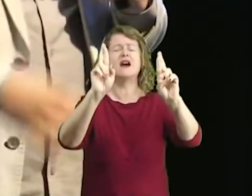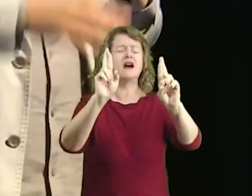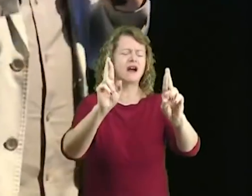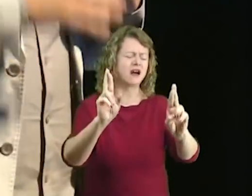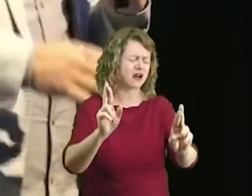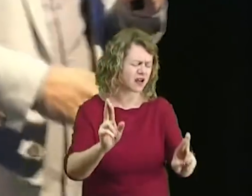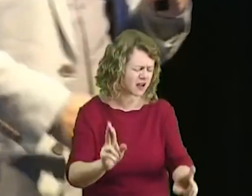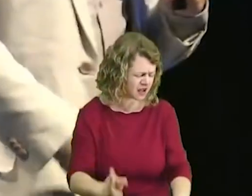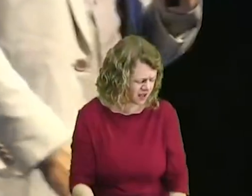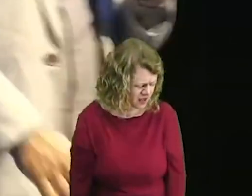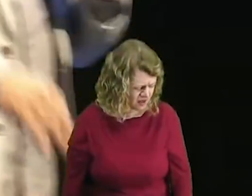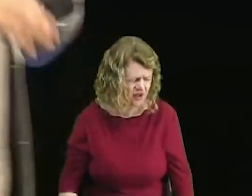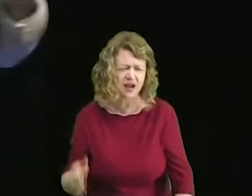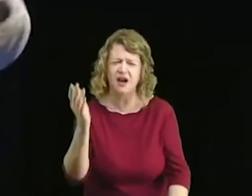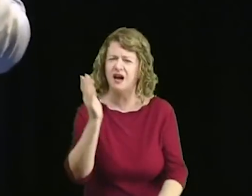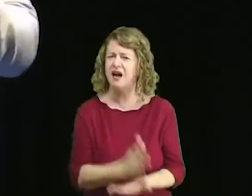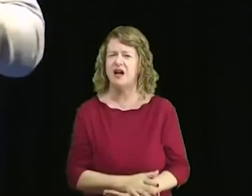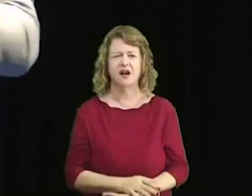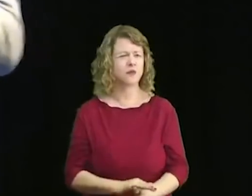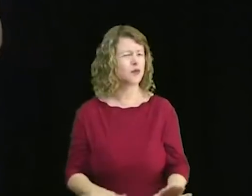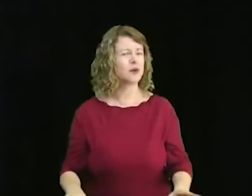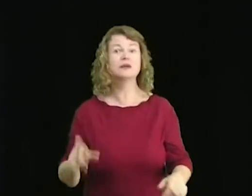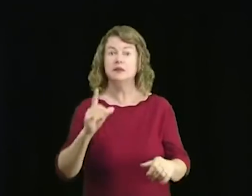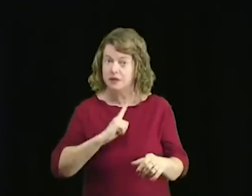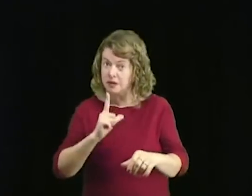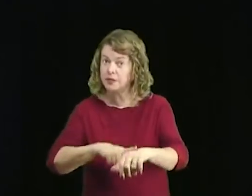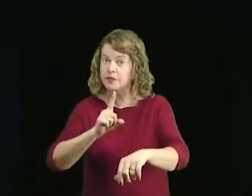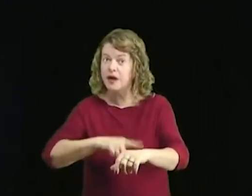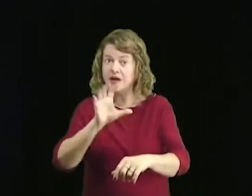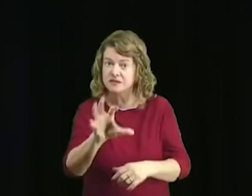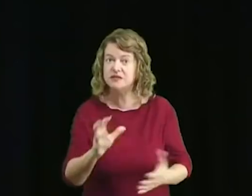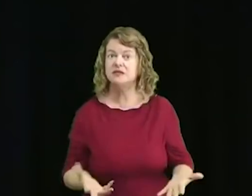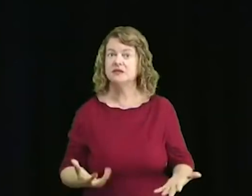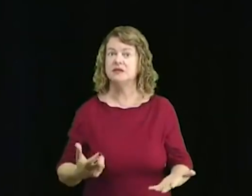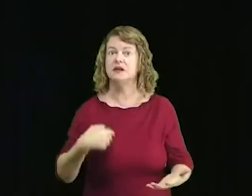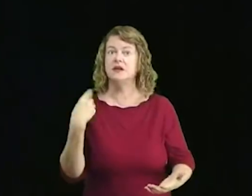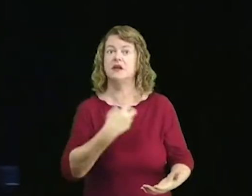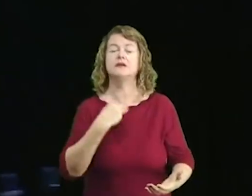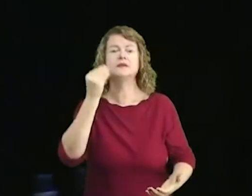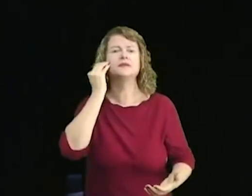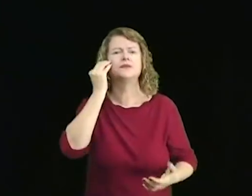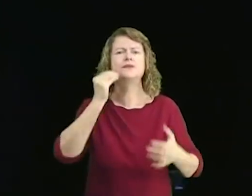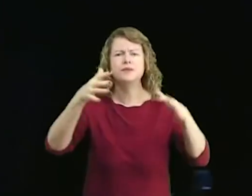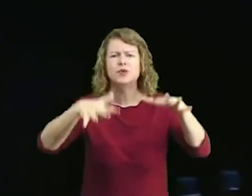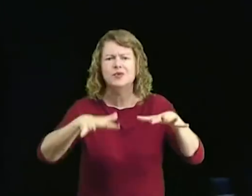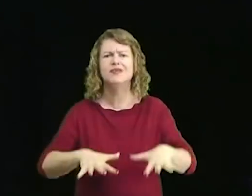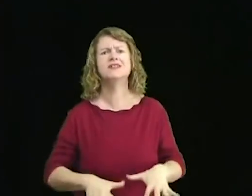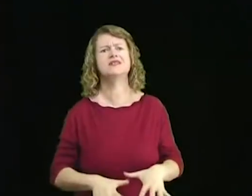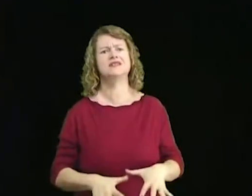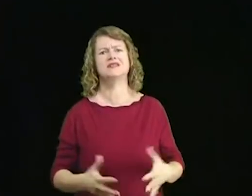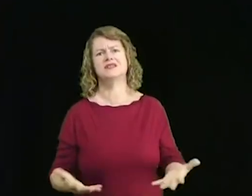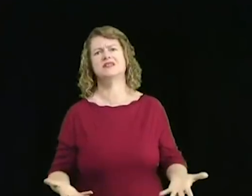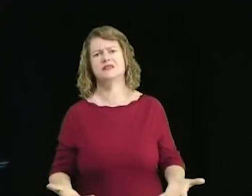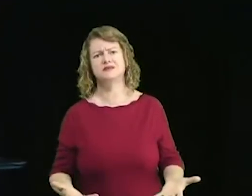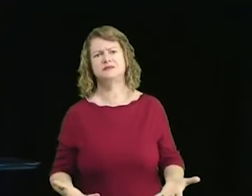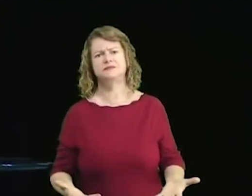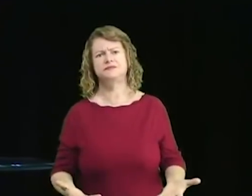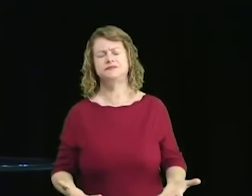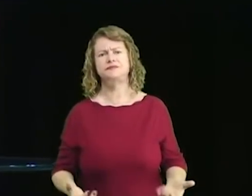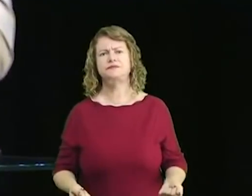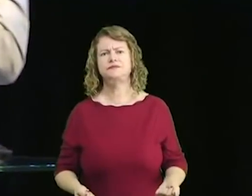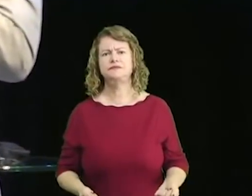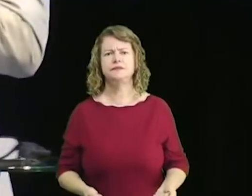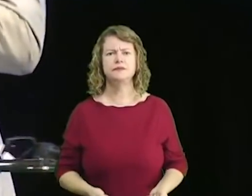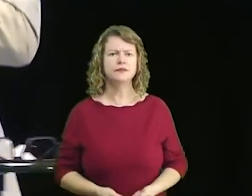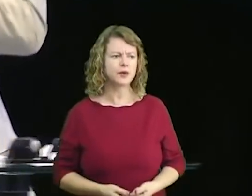nós passamos por crises. E não é só coisa para você dizer, lá o ímpio, lá também aquele